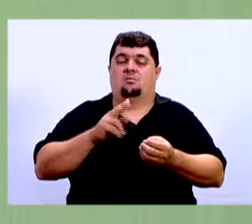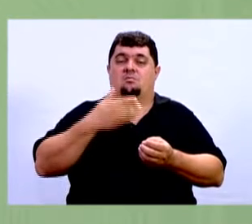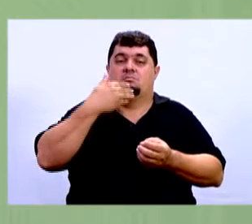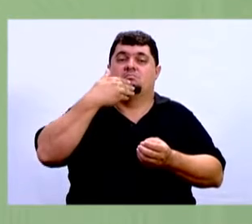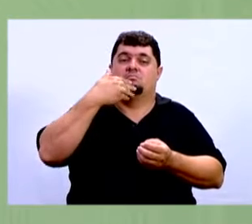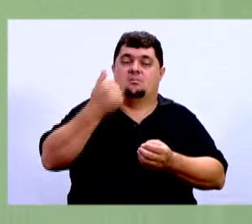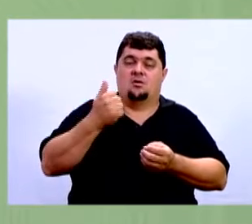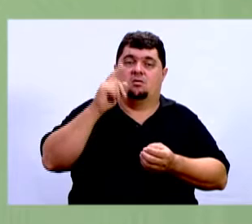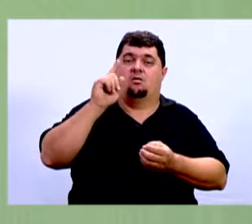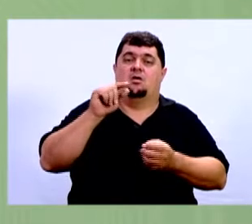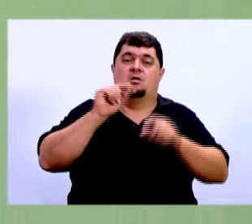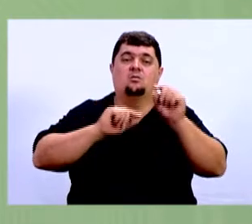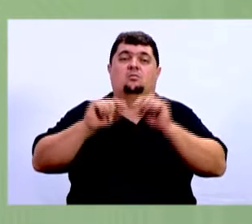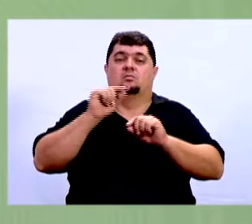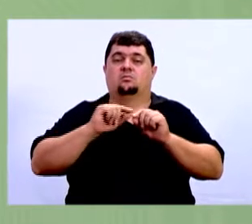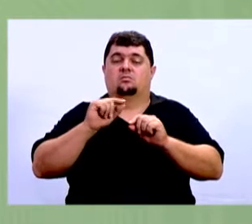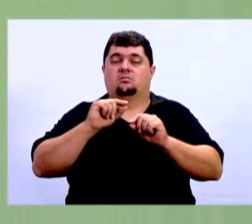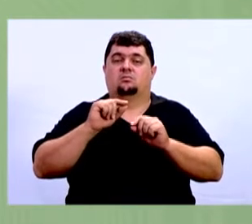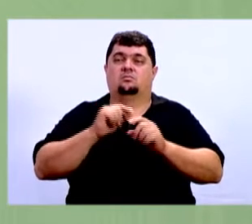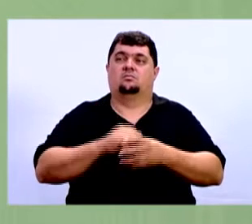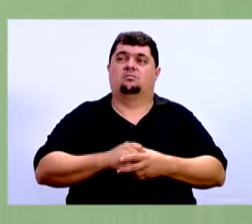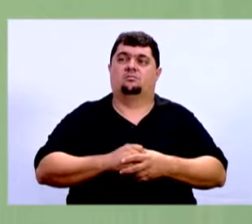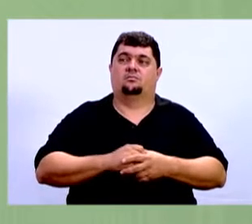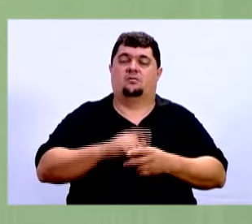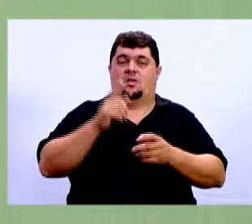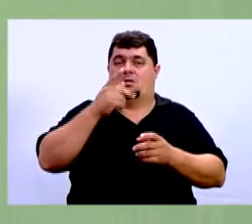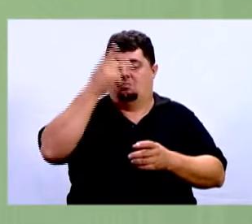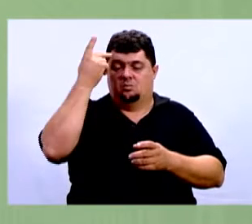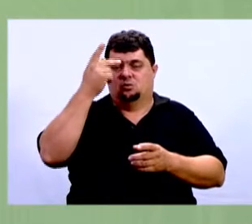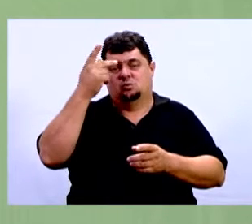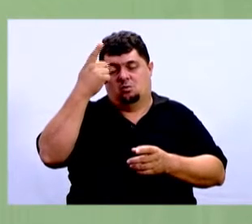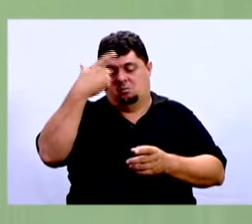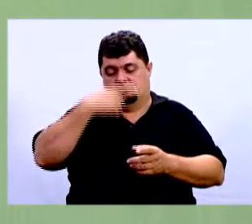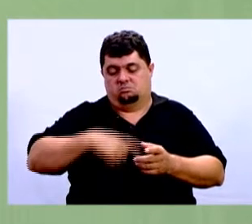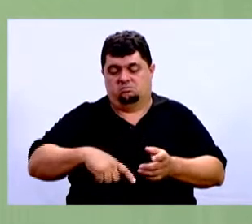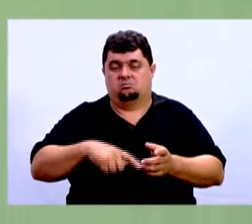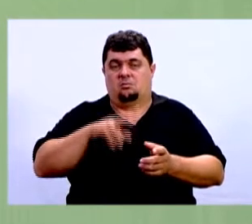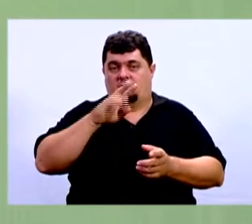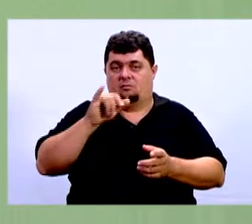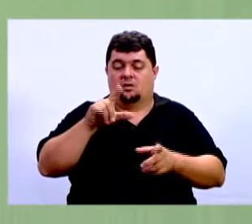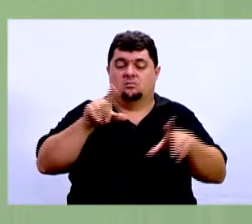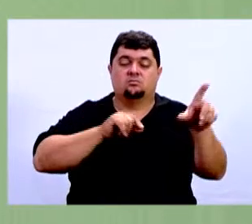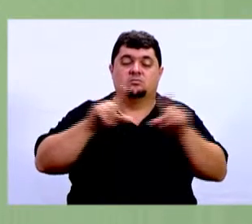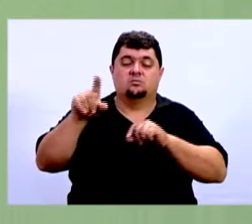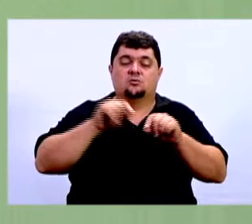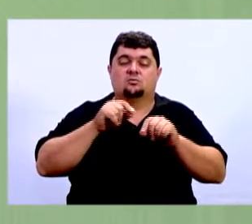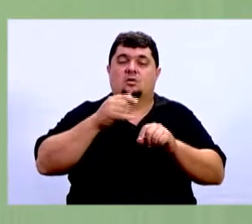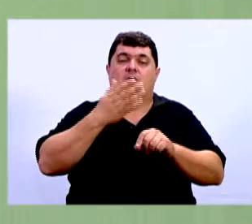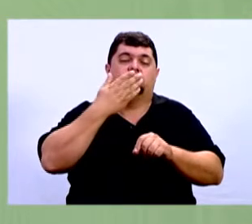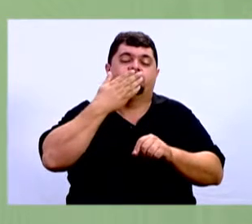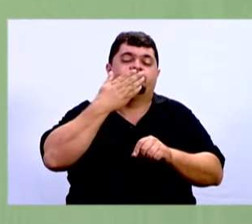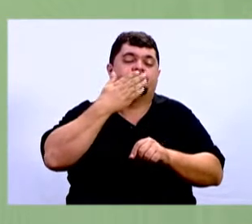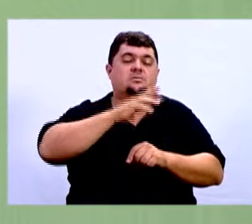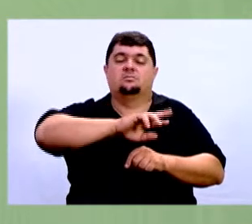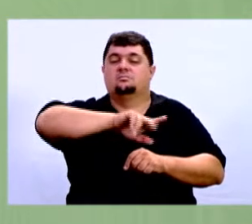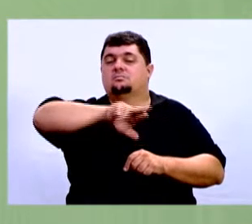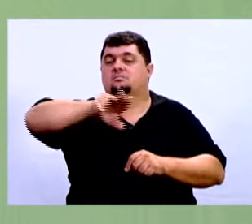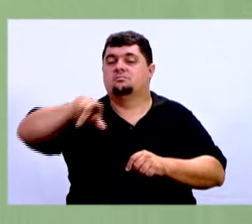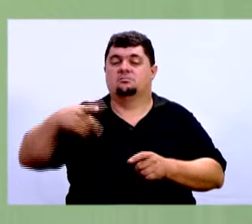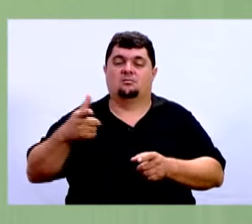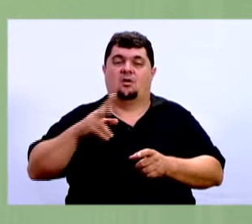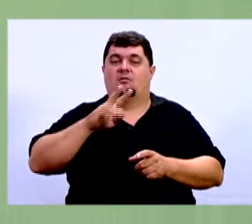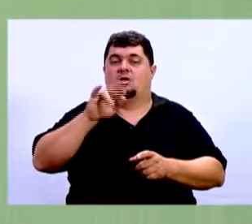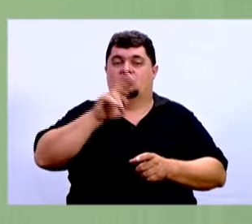vai ser definido pelo pesquisador mesmo, o pesquisador que vai definir qual é esse